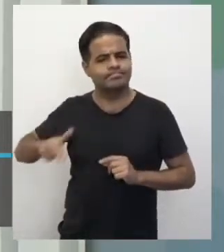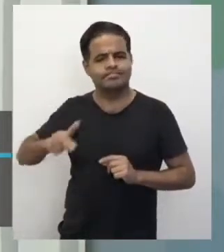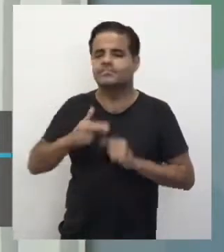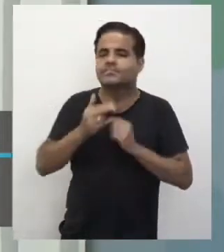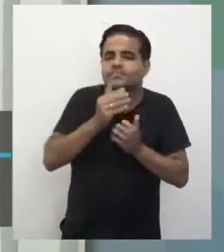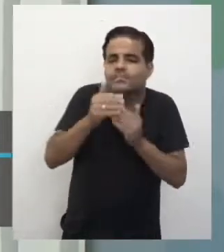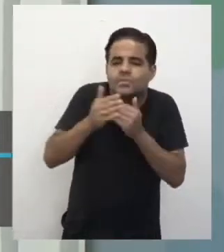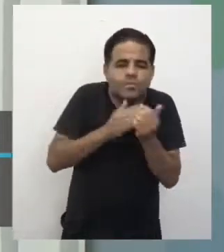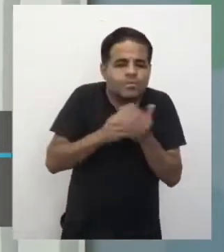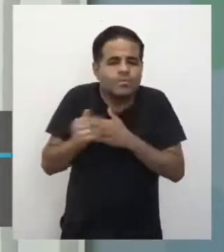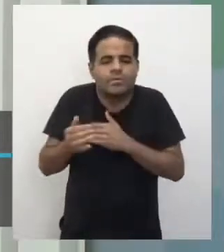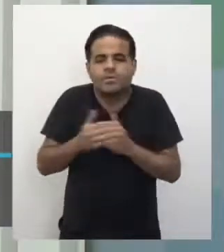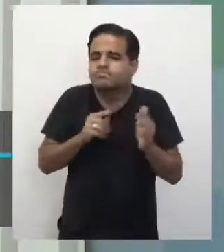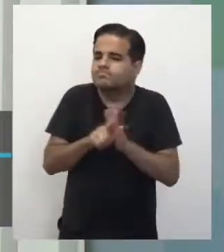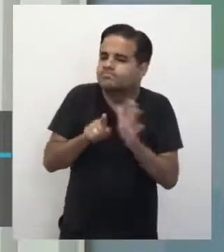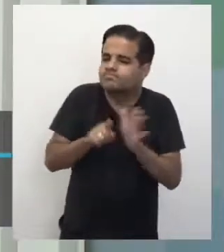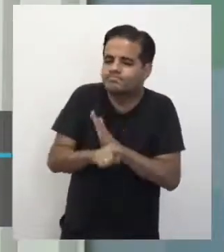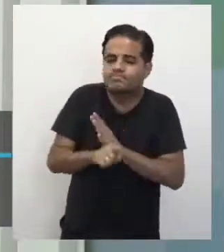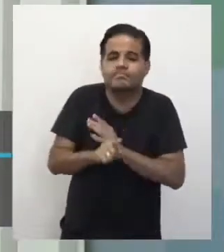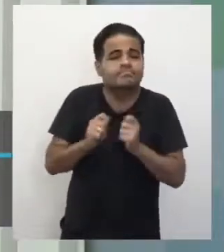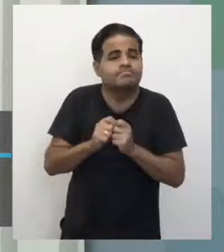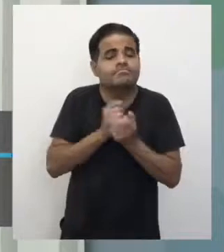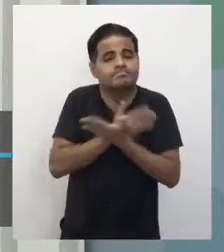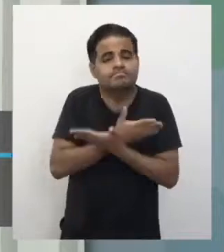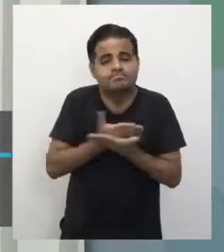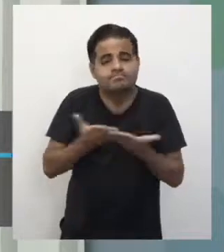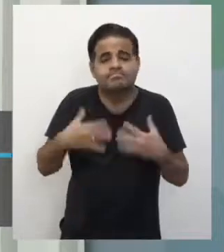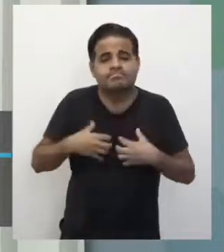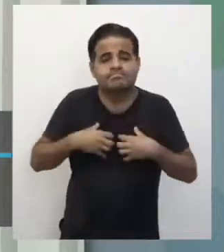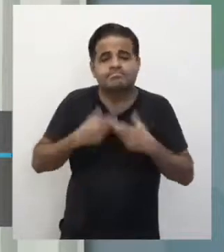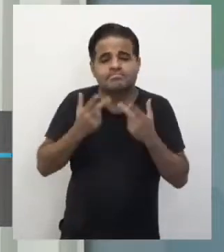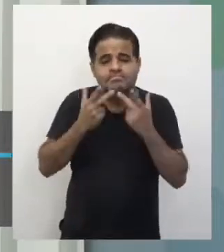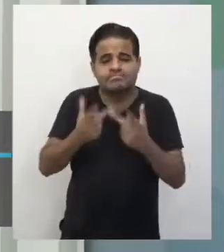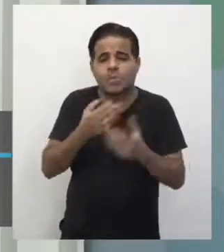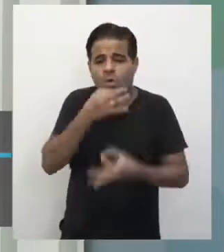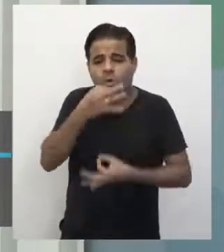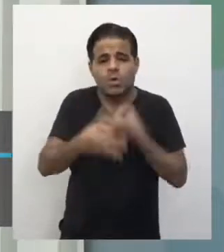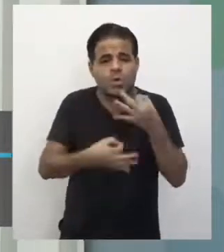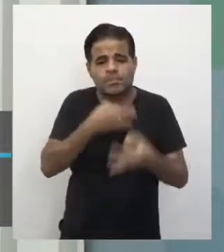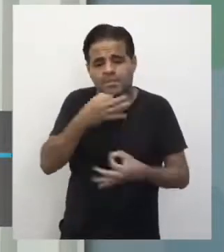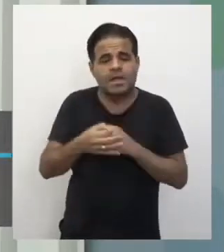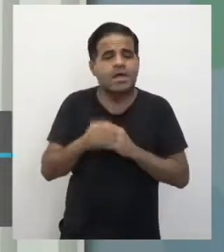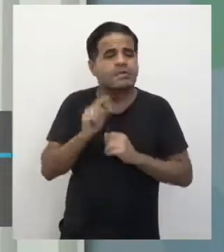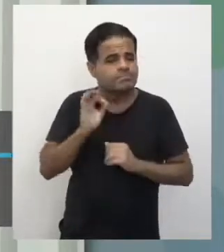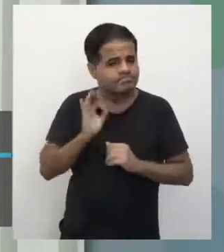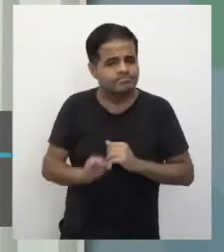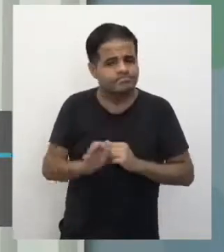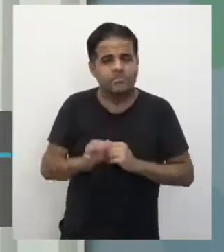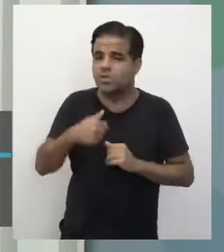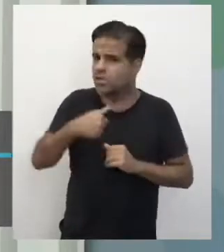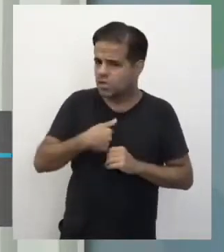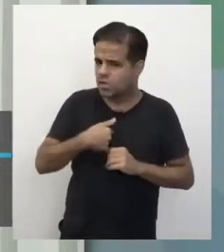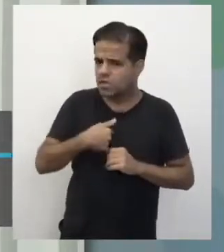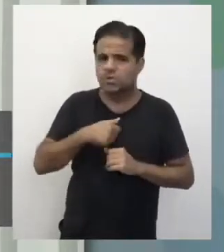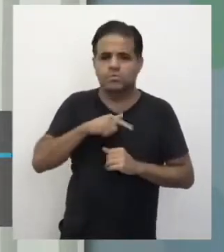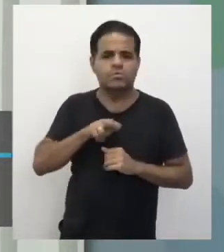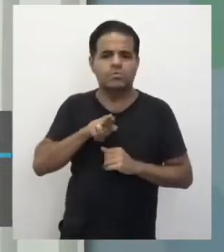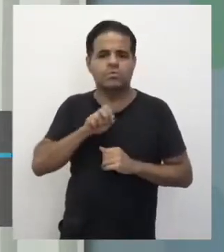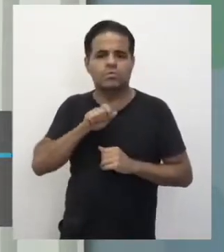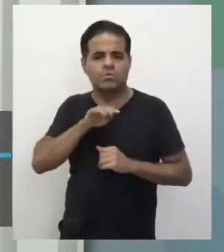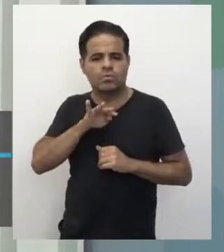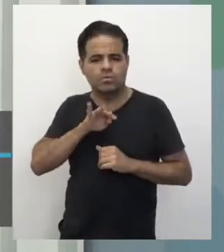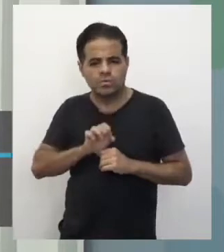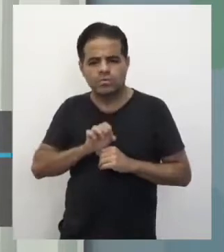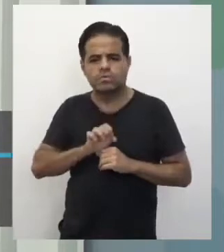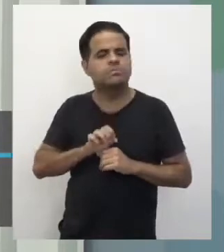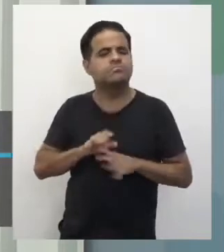para qualquer pergunta que se faça a ele, qualquer fala, qualquer comentário, a resposta dele é "eu sou Groot". Agora a minha pergunta